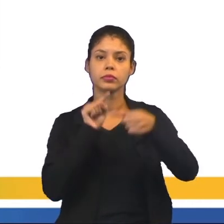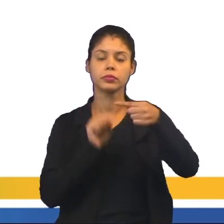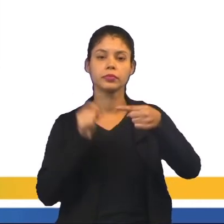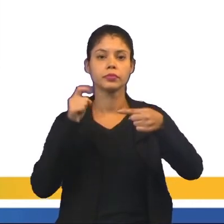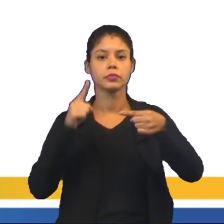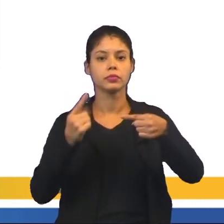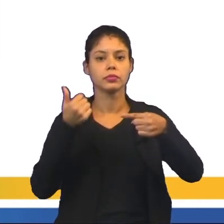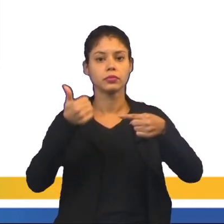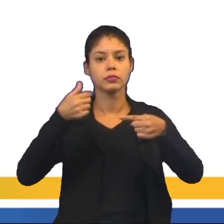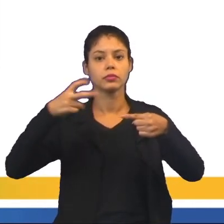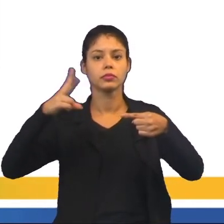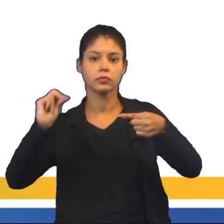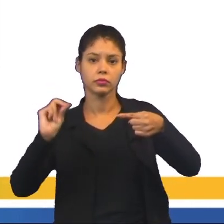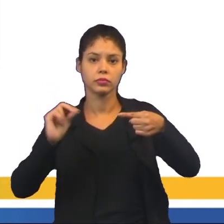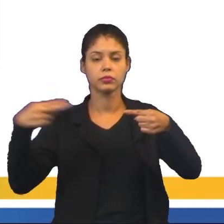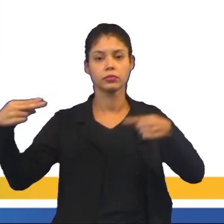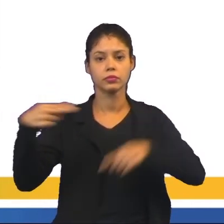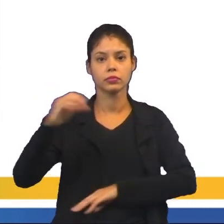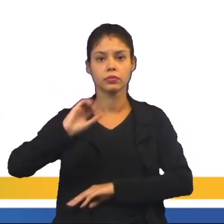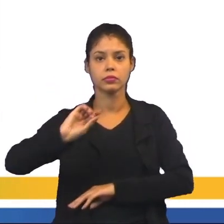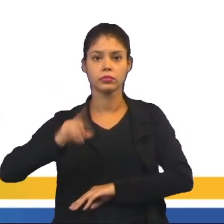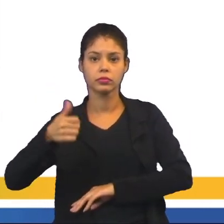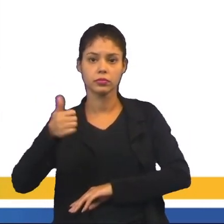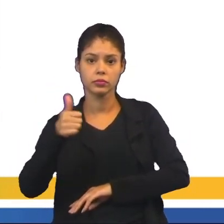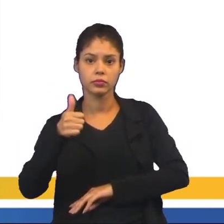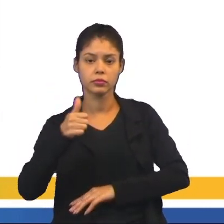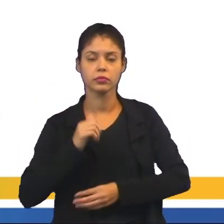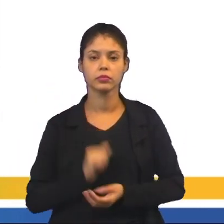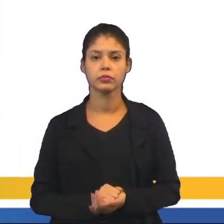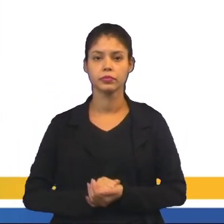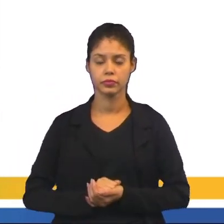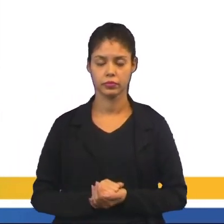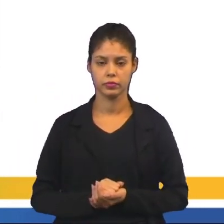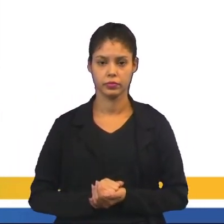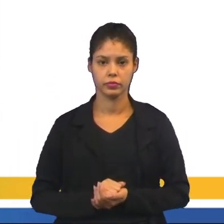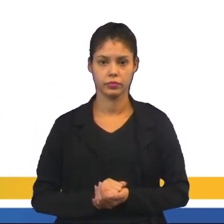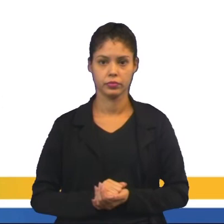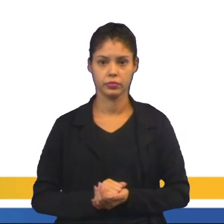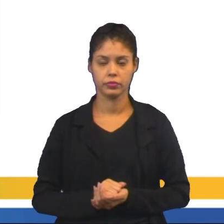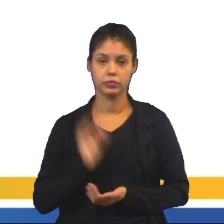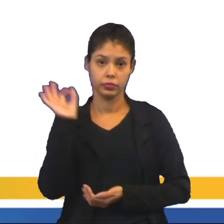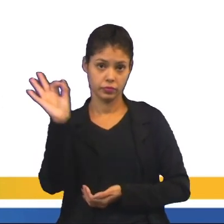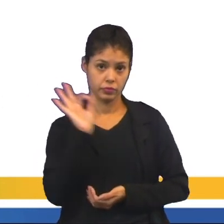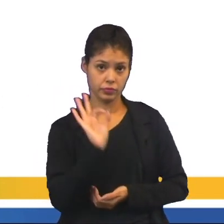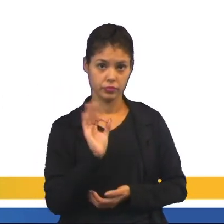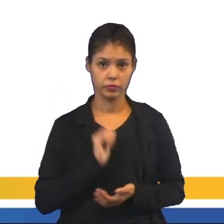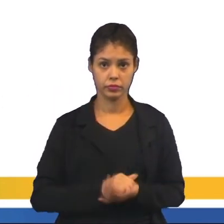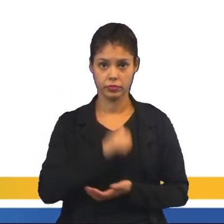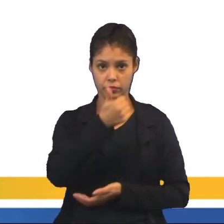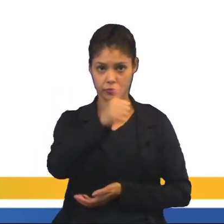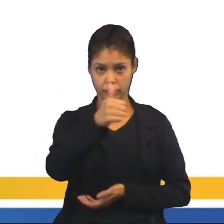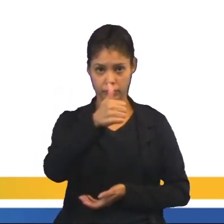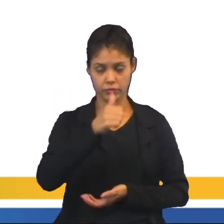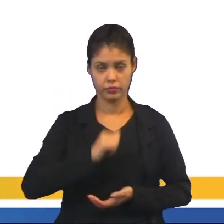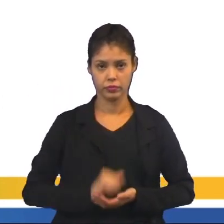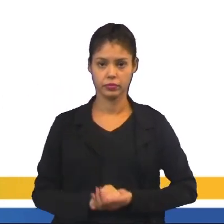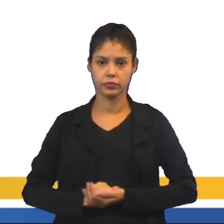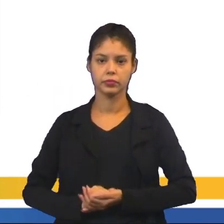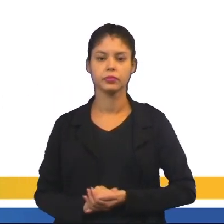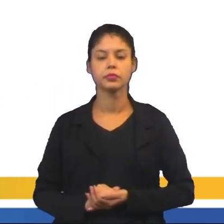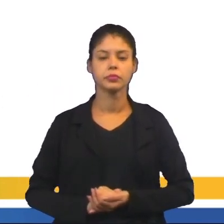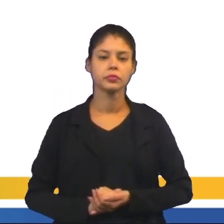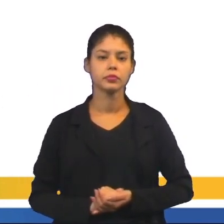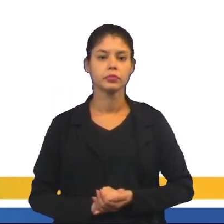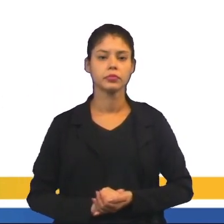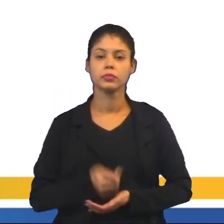para 150, que é igual a 0,11. E na relativa de porcentagem, seria